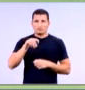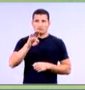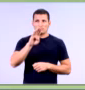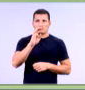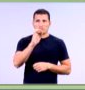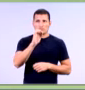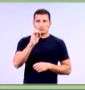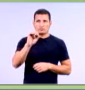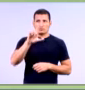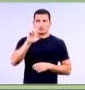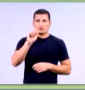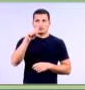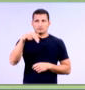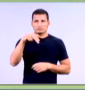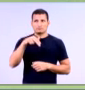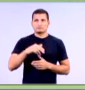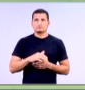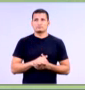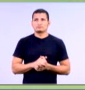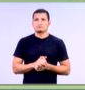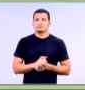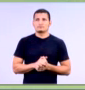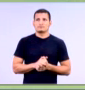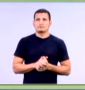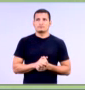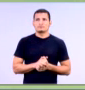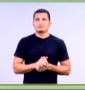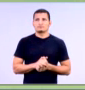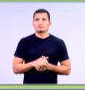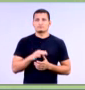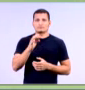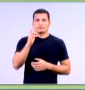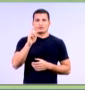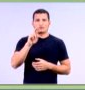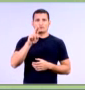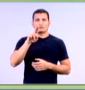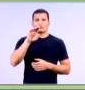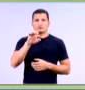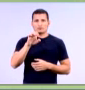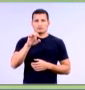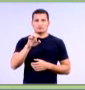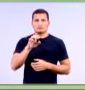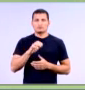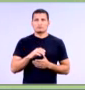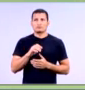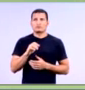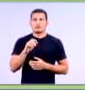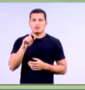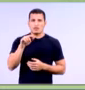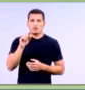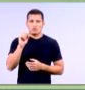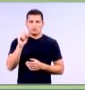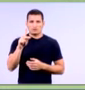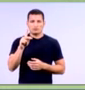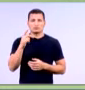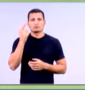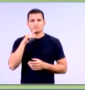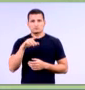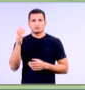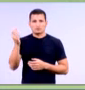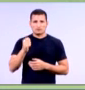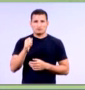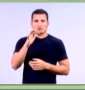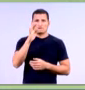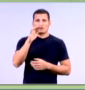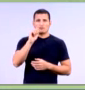True. Ele retorna true quando eu dei ok, eu consegui sacar. false quando eu não